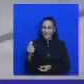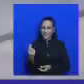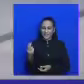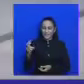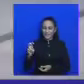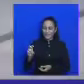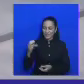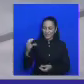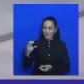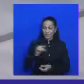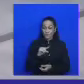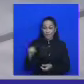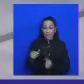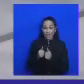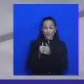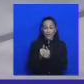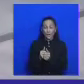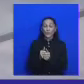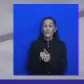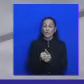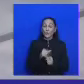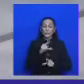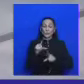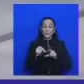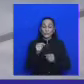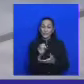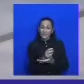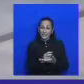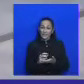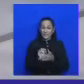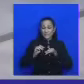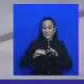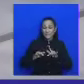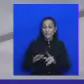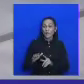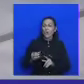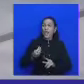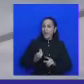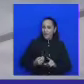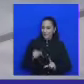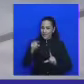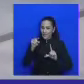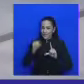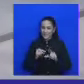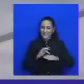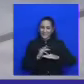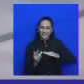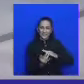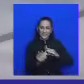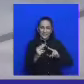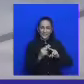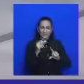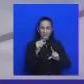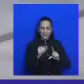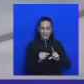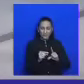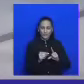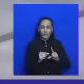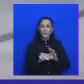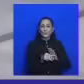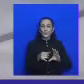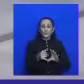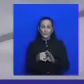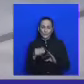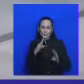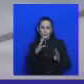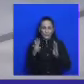R$ 2.329.455,25. Você acompanha o sorteio da Quina com transmissão ao vivo pela RedeTV e também pelas redes sociais da Caixa e da RedeTV,